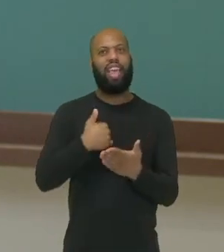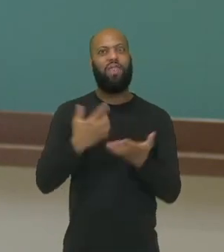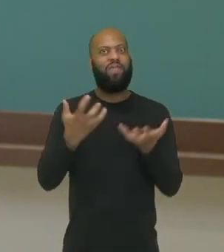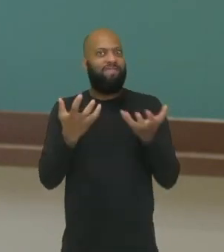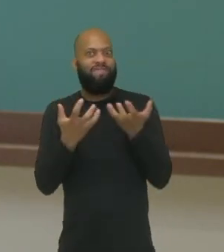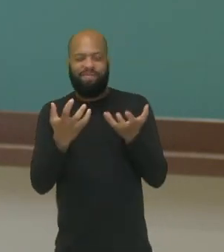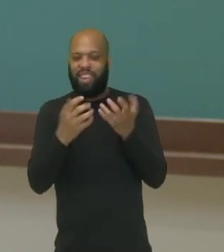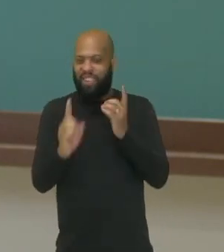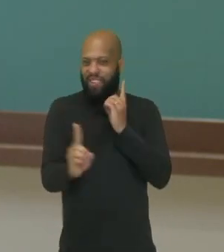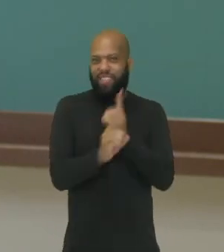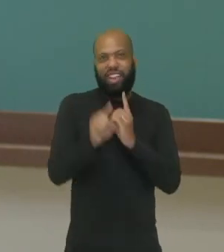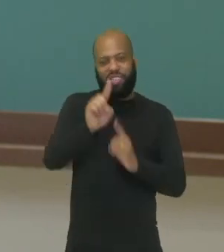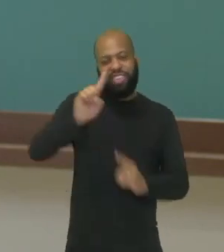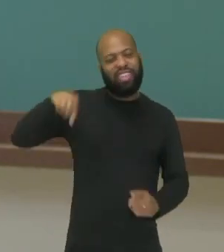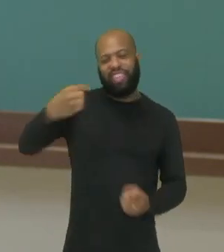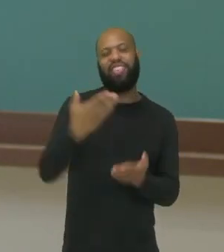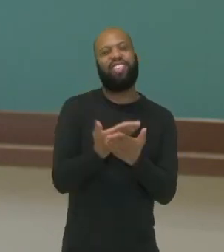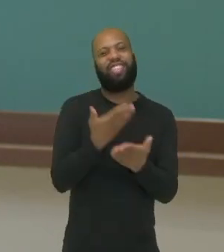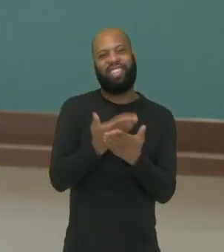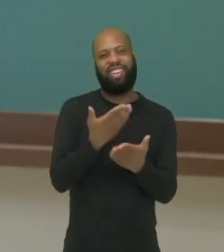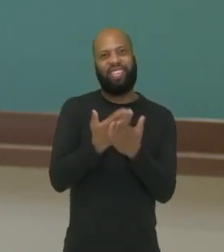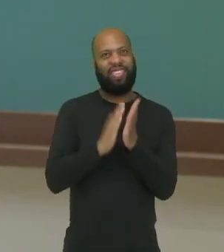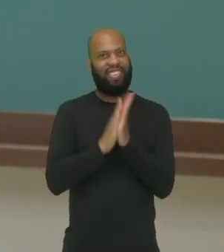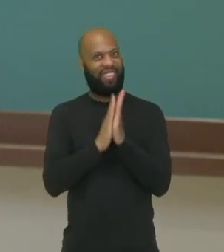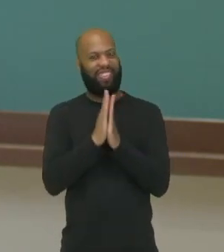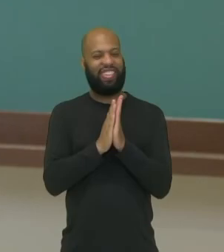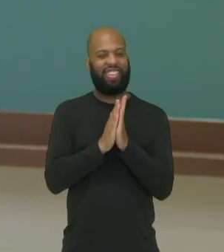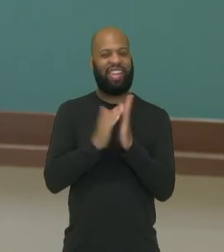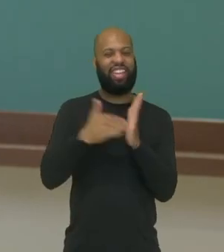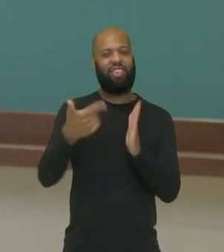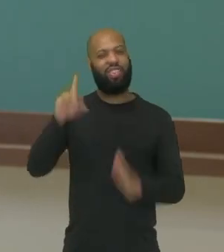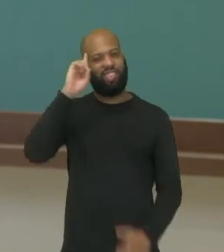ansiosa aguardando por você na nossa próxima aula. Até